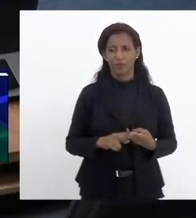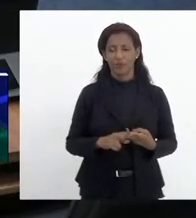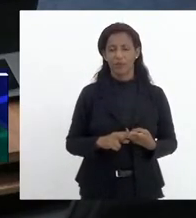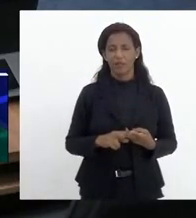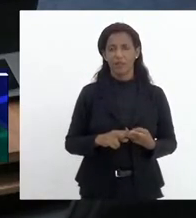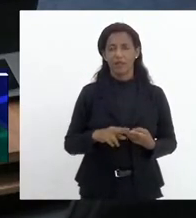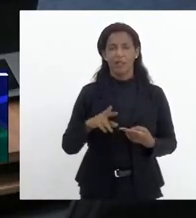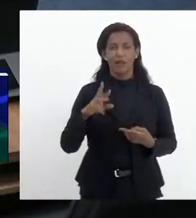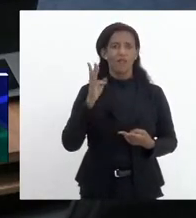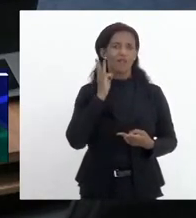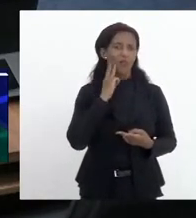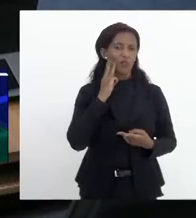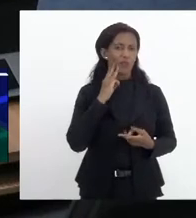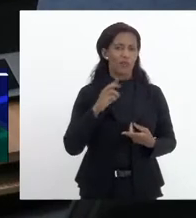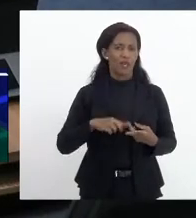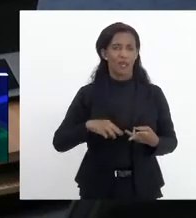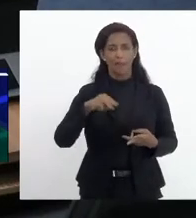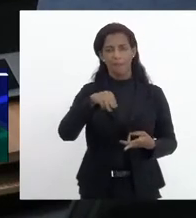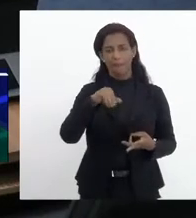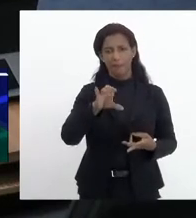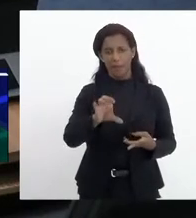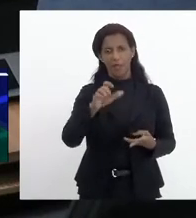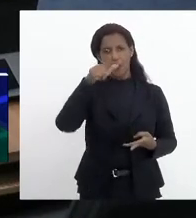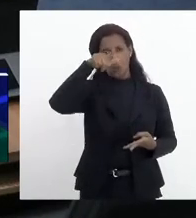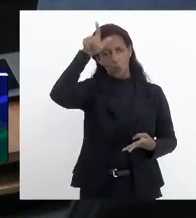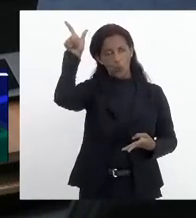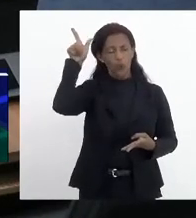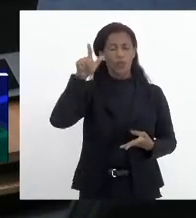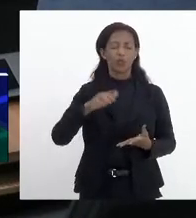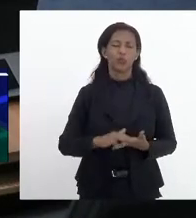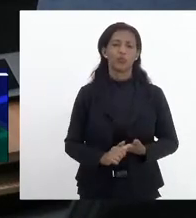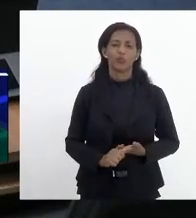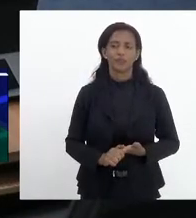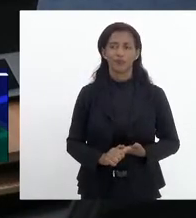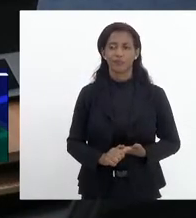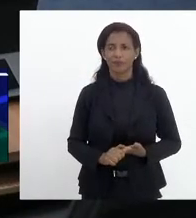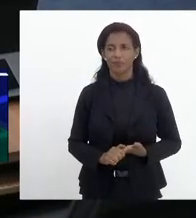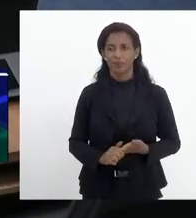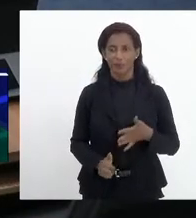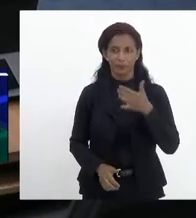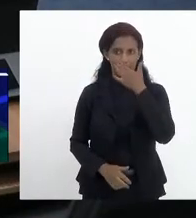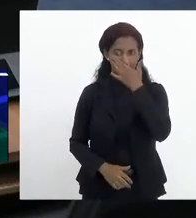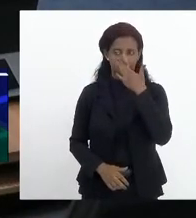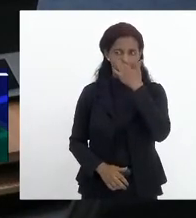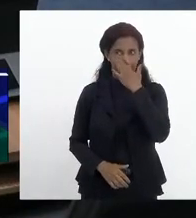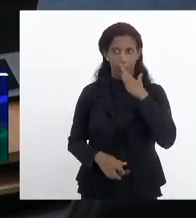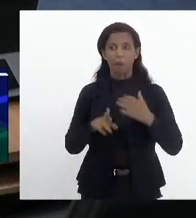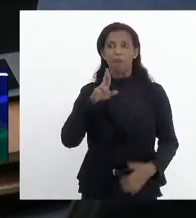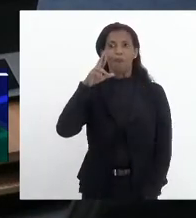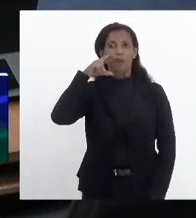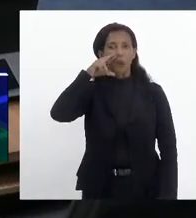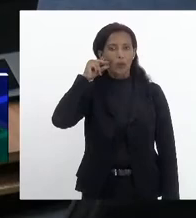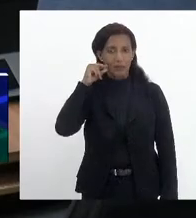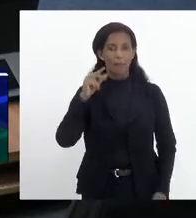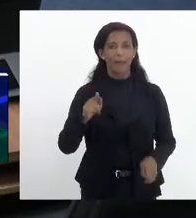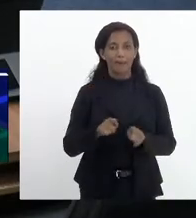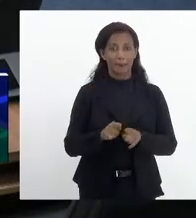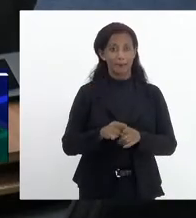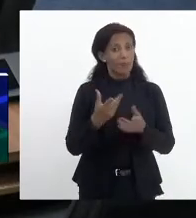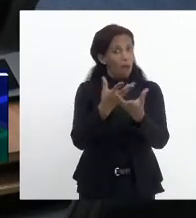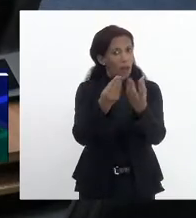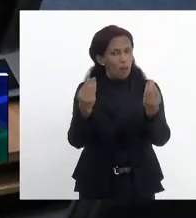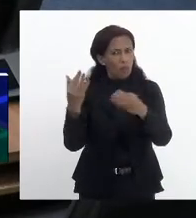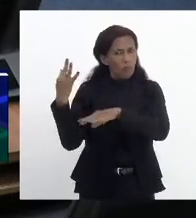deputada Mônica, deputado Valdec, deputado Carlos Mink, deputado Luiz Paulo, nosso decano. Então, eu quero, deputado Rosenberg, que hoje esteve presente, mas muitos